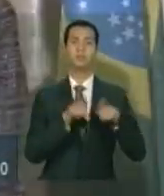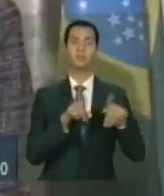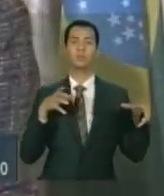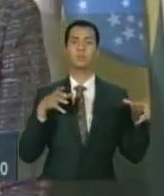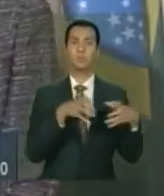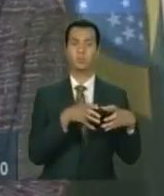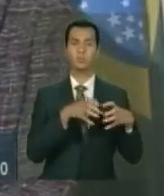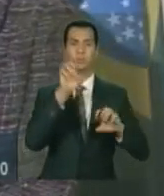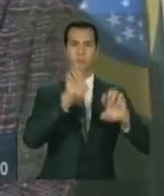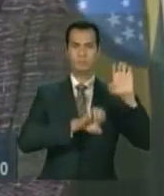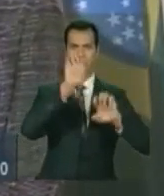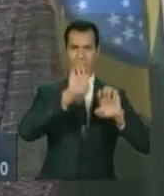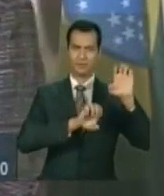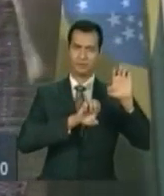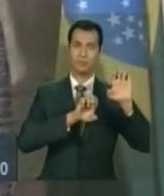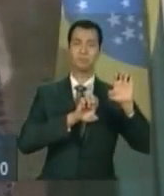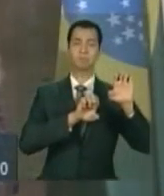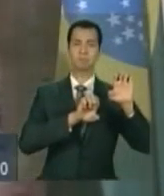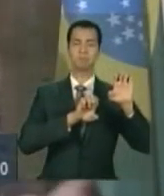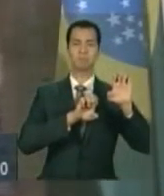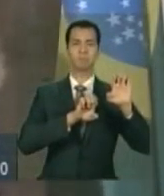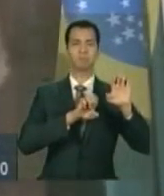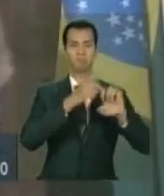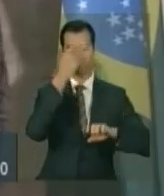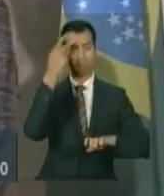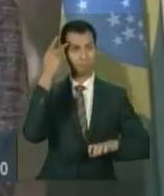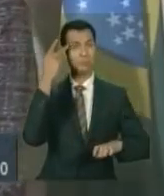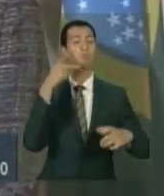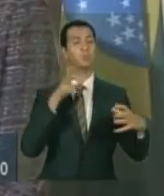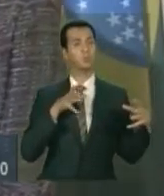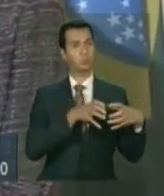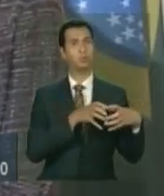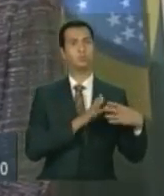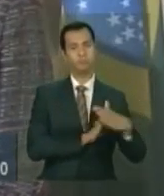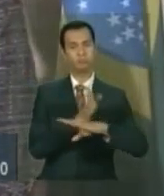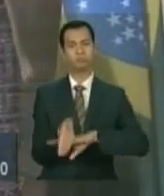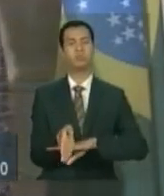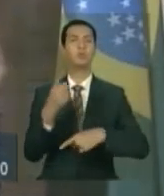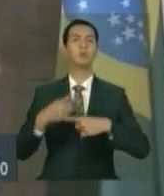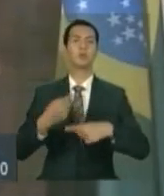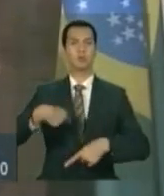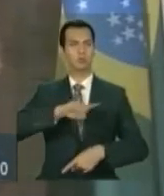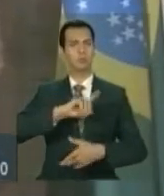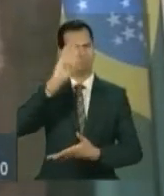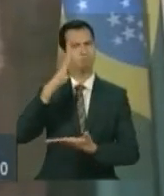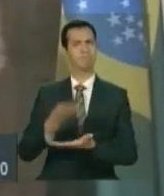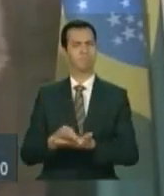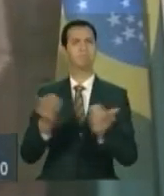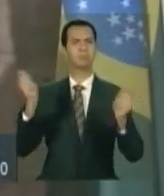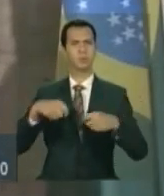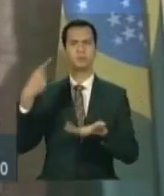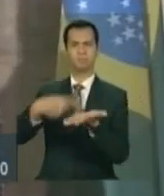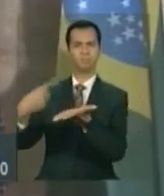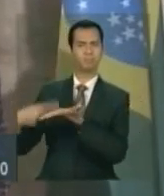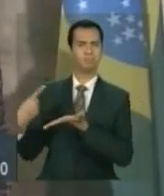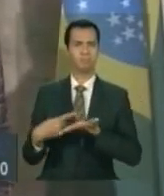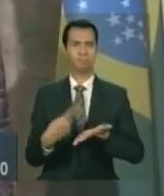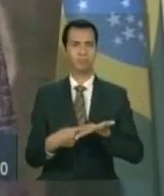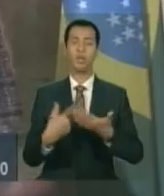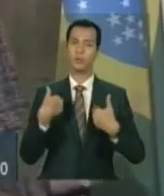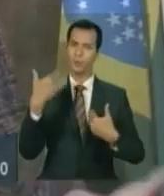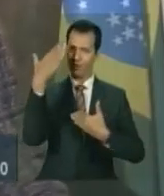de empresários, porque nós acreditamos nessa parceria. Agradeço ao primeiro-ministro